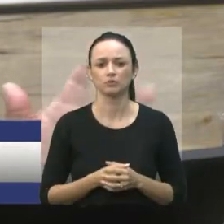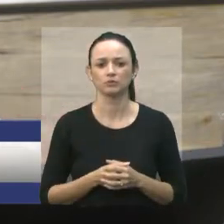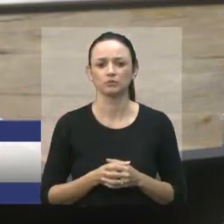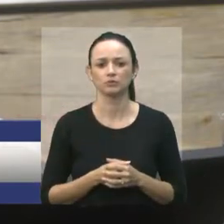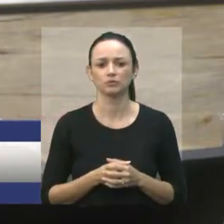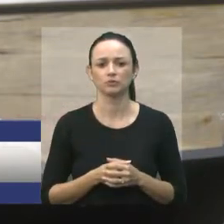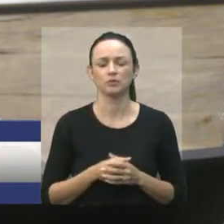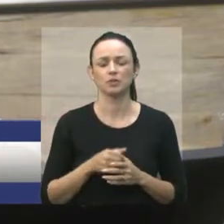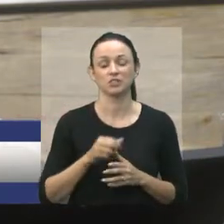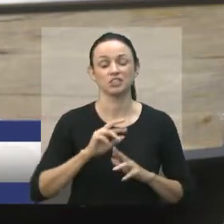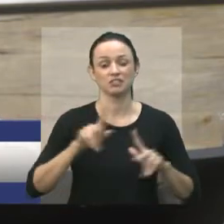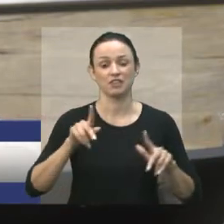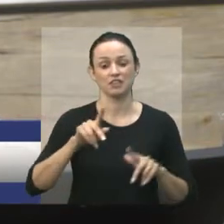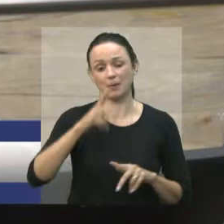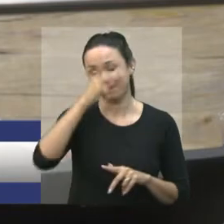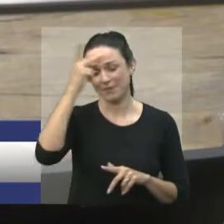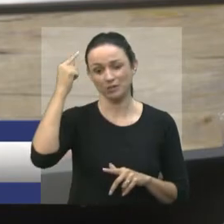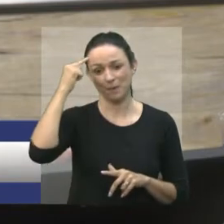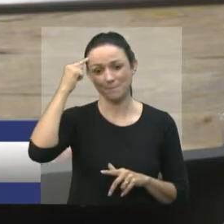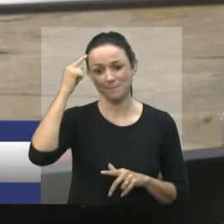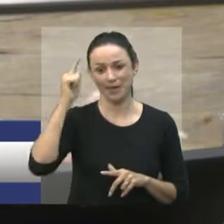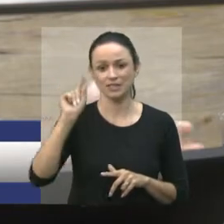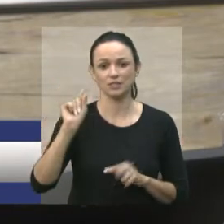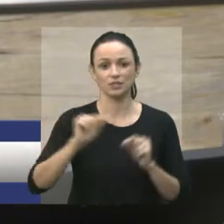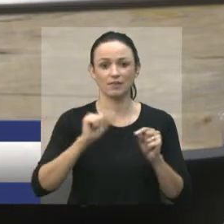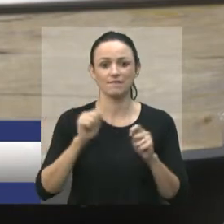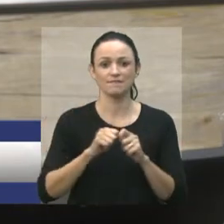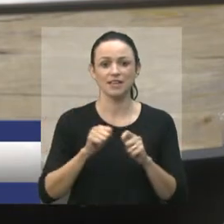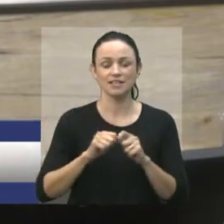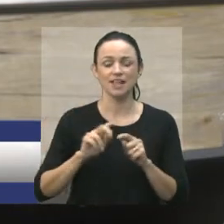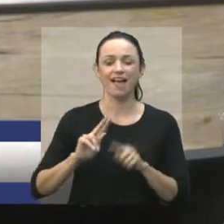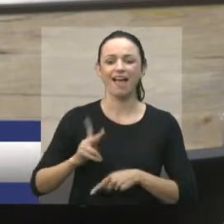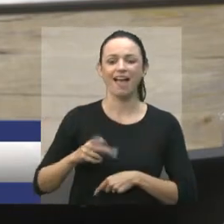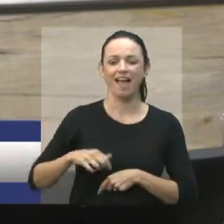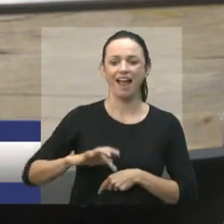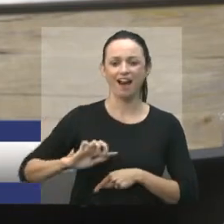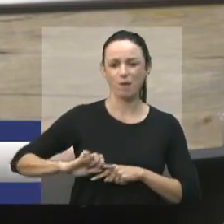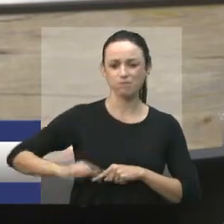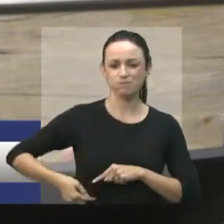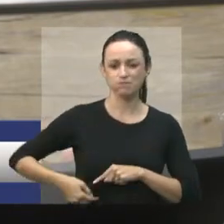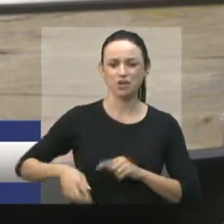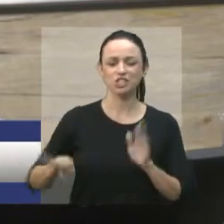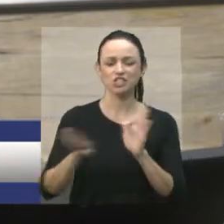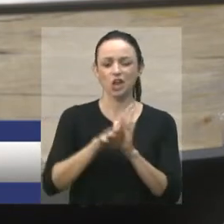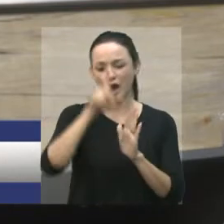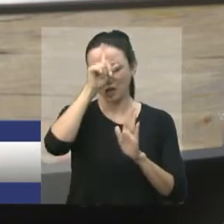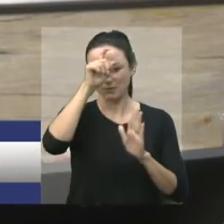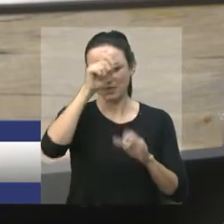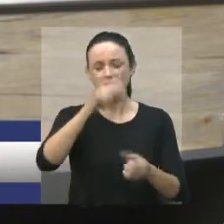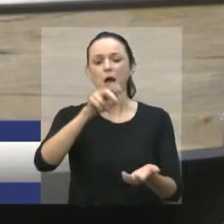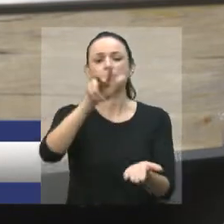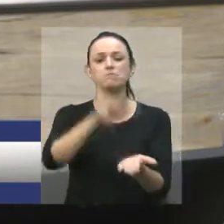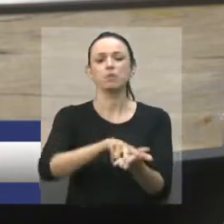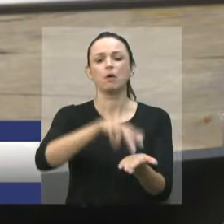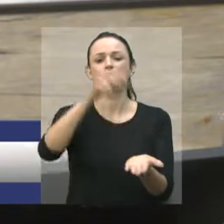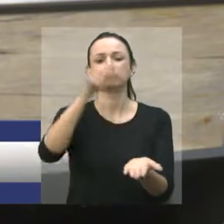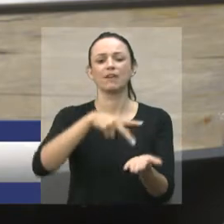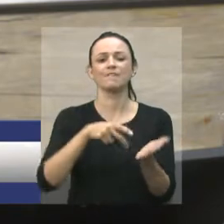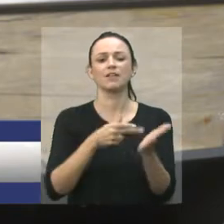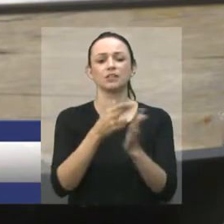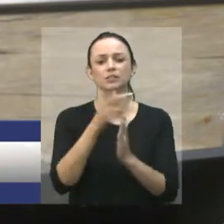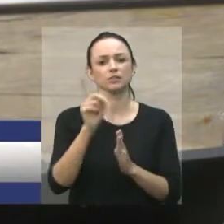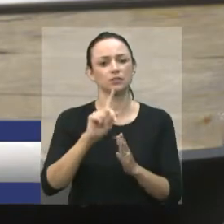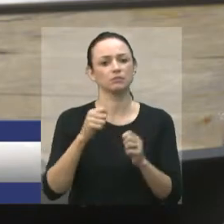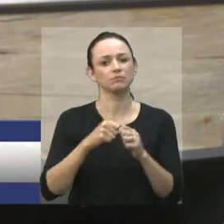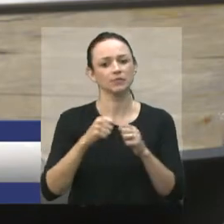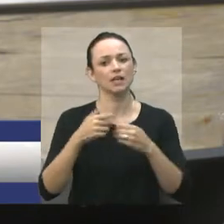do que algumas pessoas pensam, ninguém vai fazer uma cirurgia de hérnia, por exemplo, e chega lá, interna no hospital e já vai lá fazer a cirurgia. Tem um rol